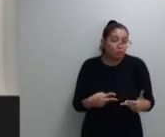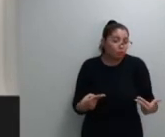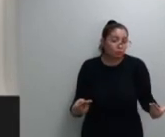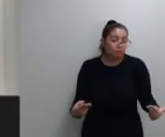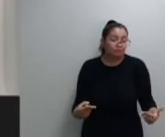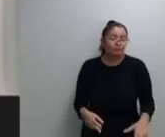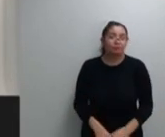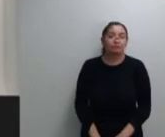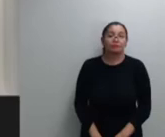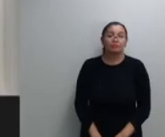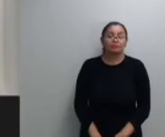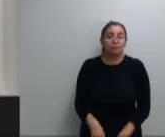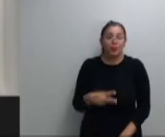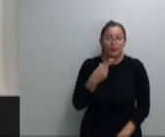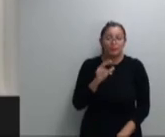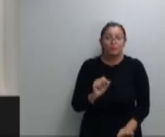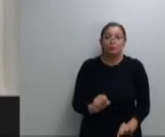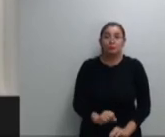achar, mas não porque o fisco achou.